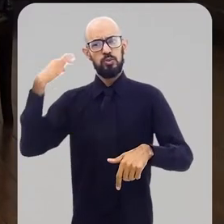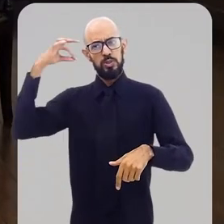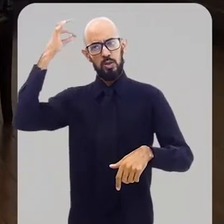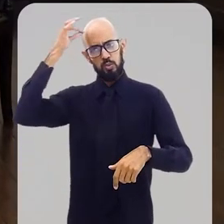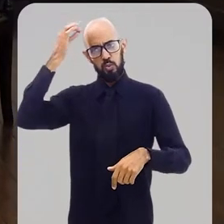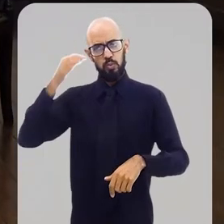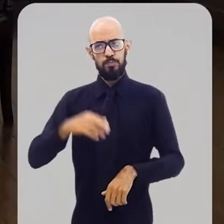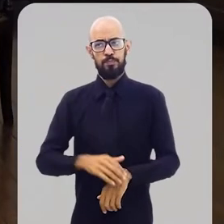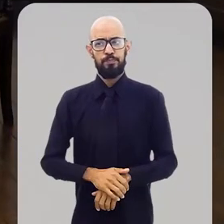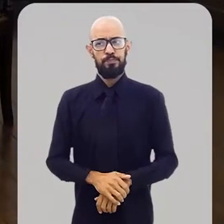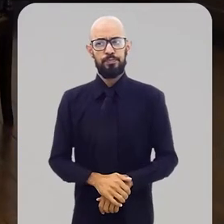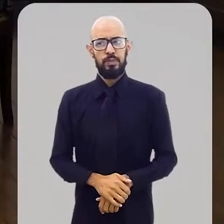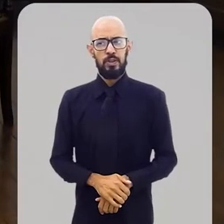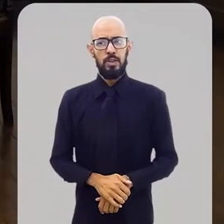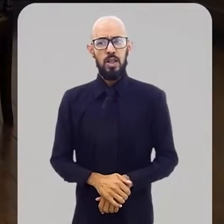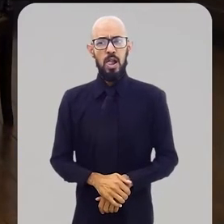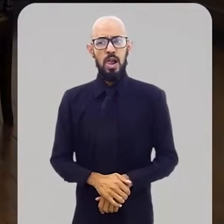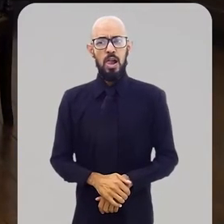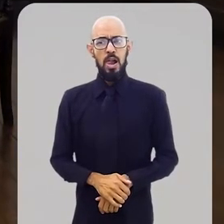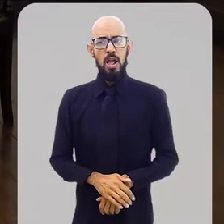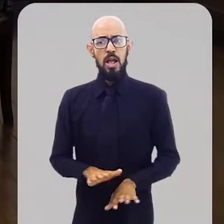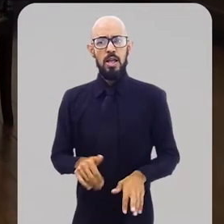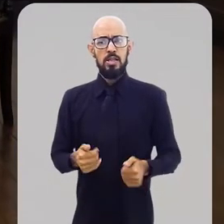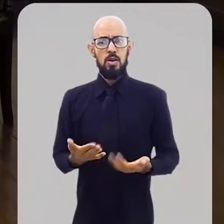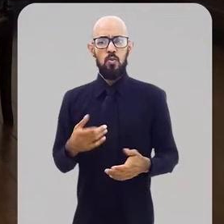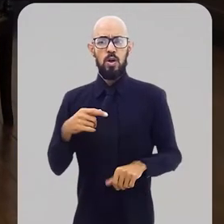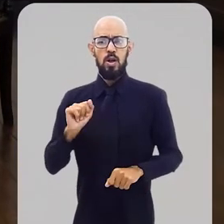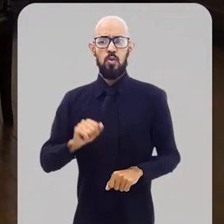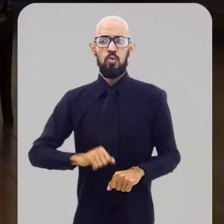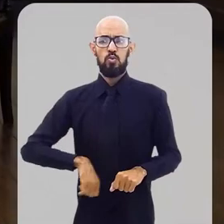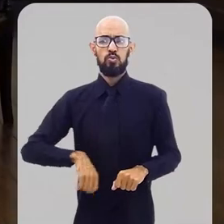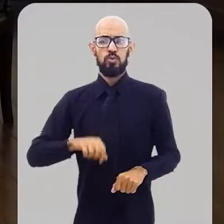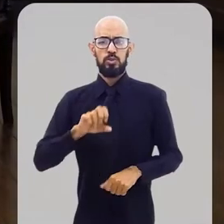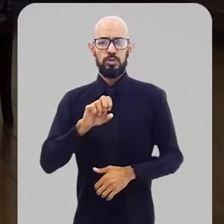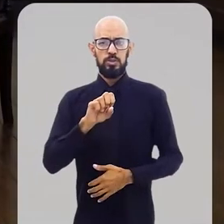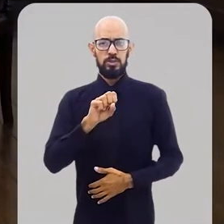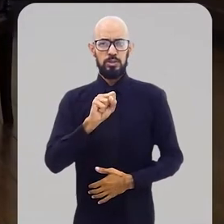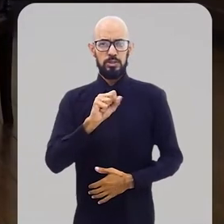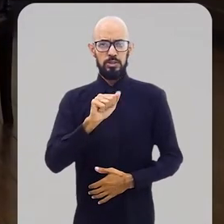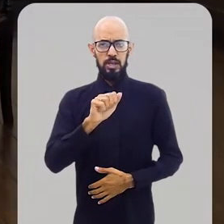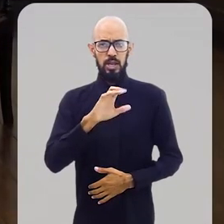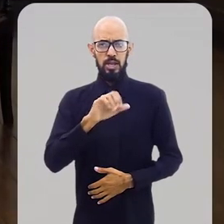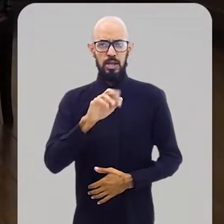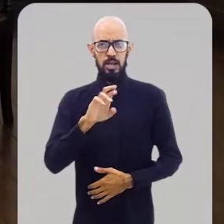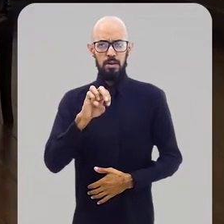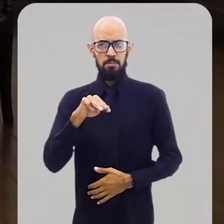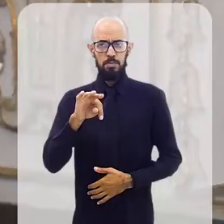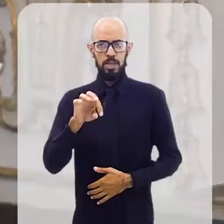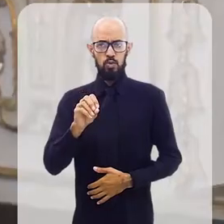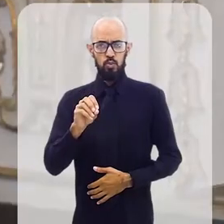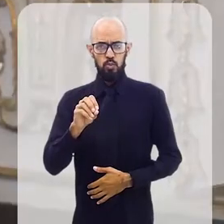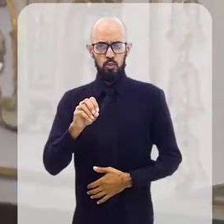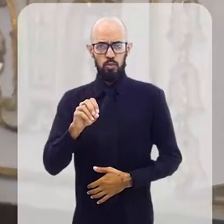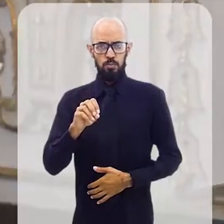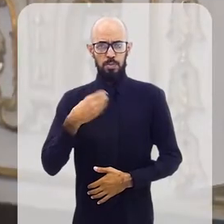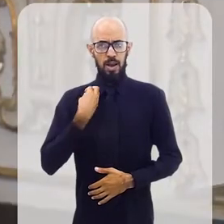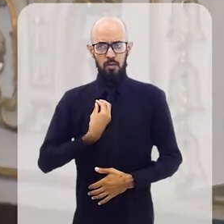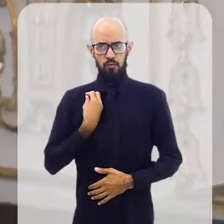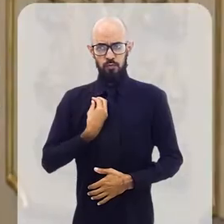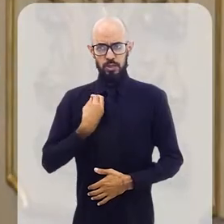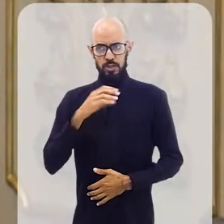dessas crianças que nós temos os consideramos é o sacramentos da iniciação à vida cristã